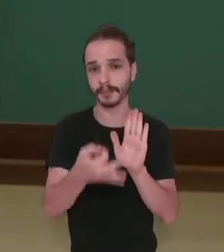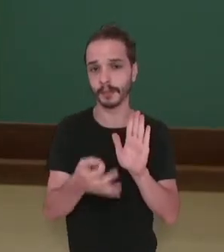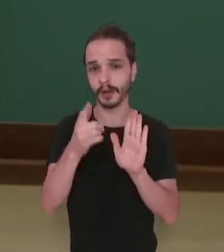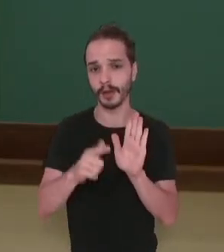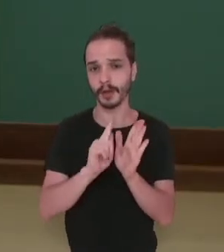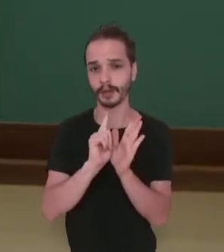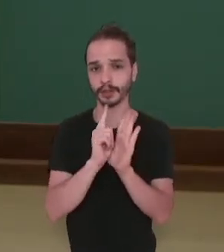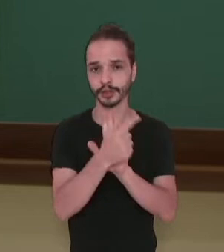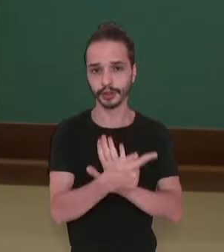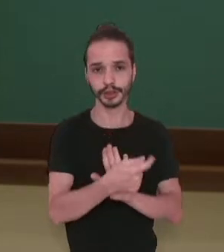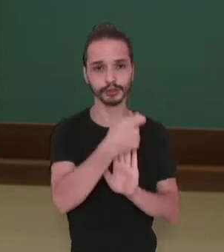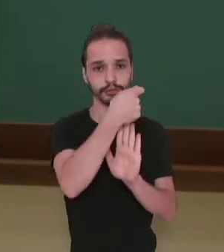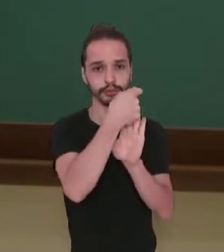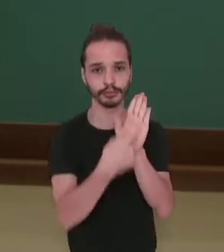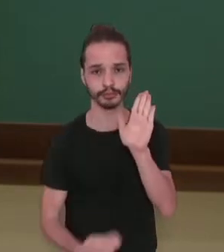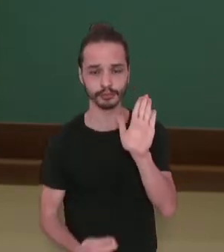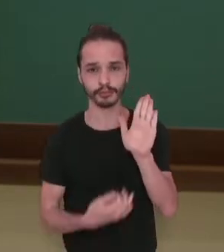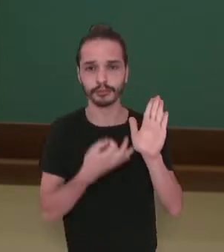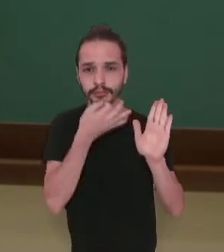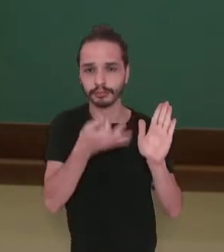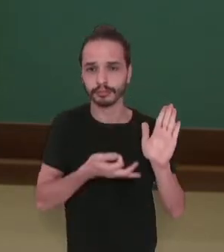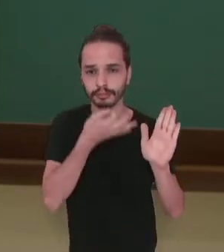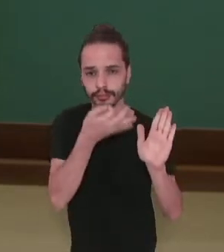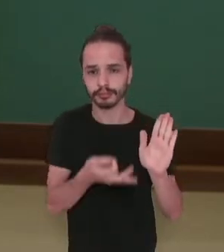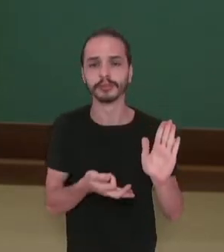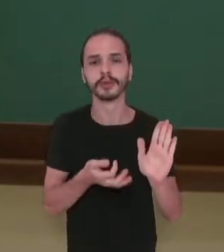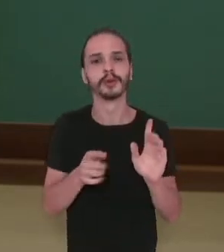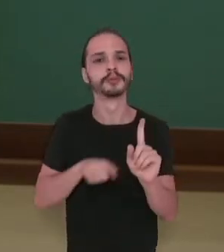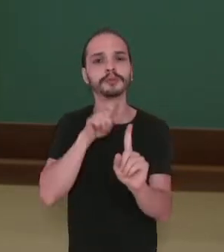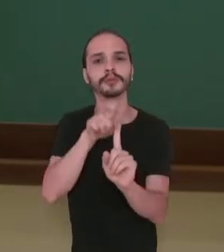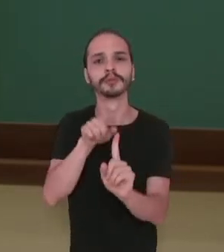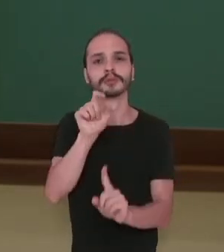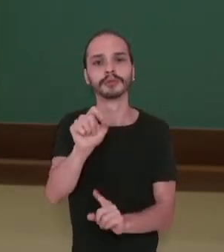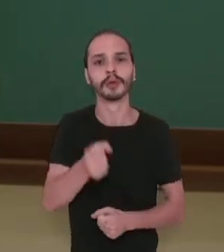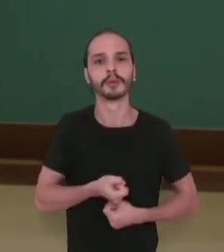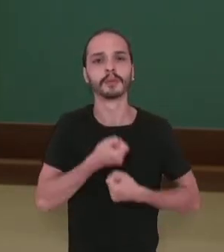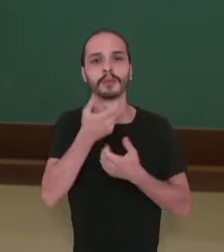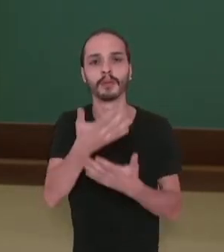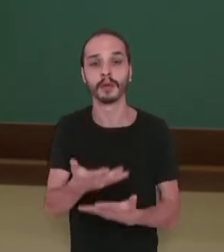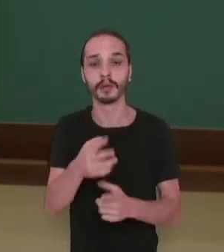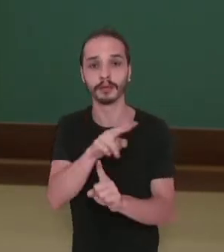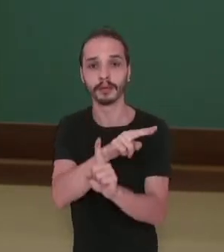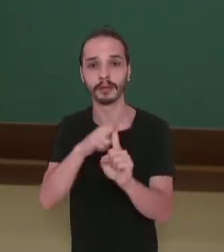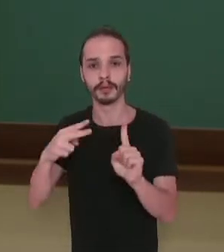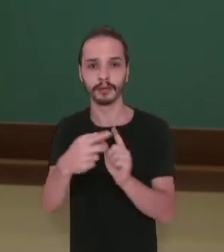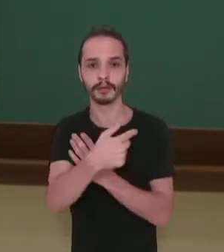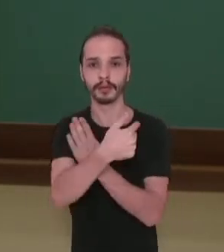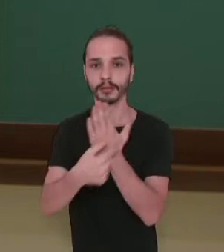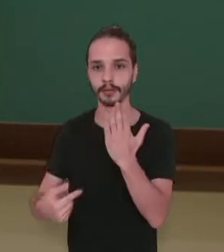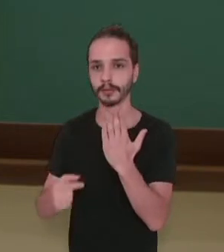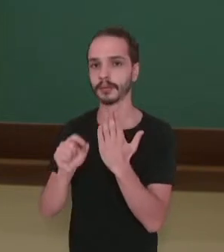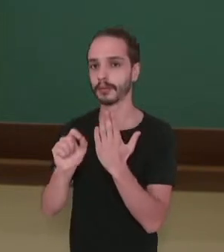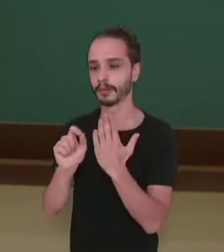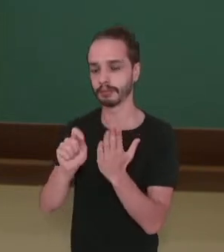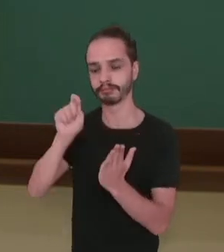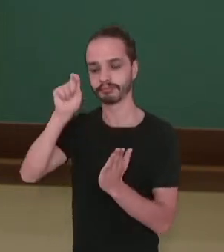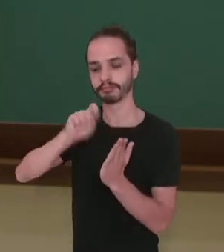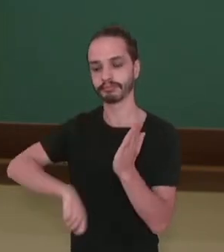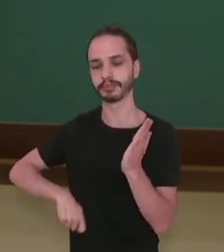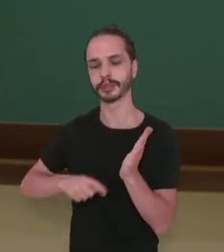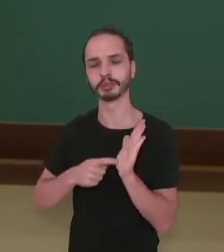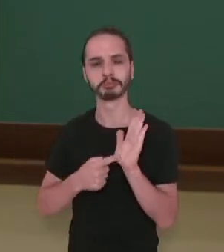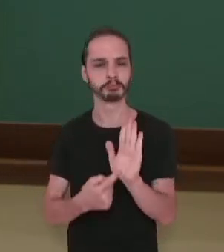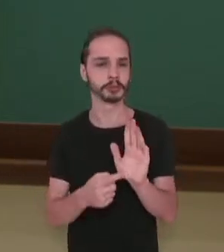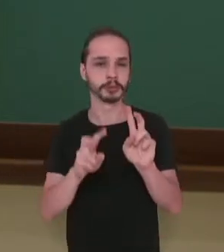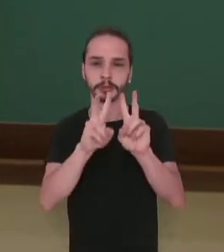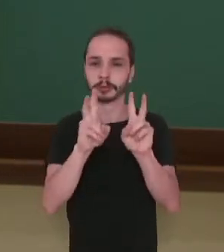discursivo argumentativo, que tem por objetivo expressar o ponto de vista do autor que o assina sobre alguma